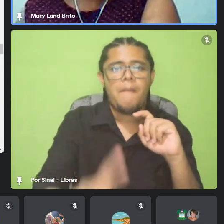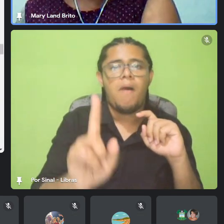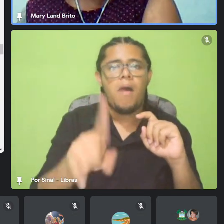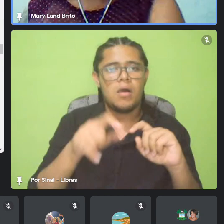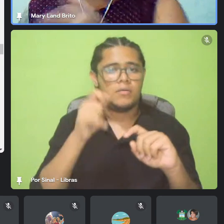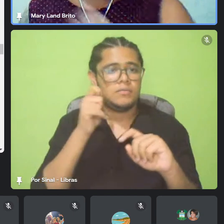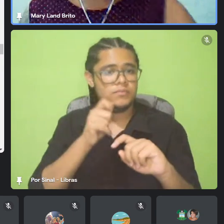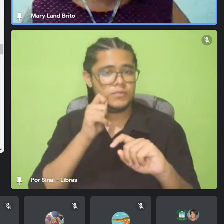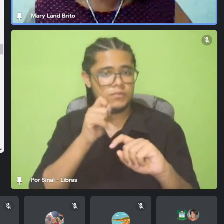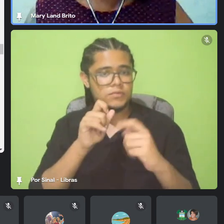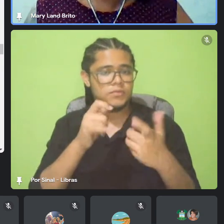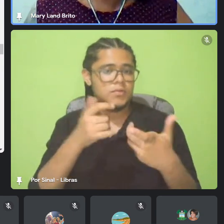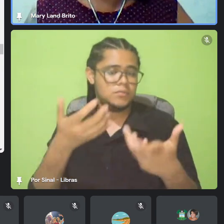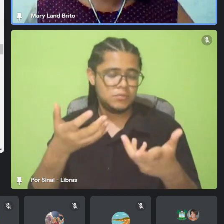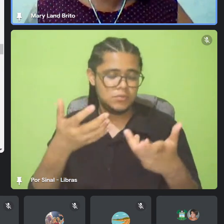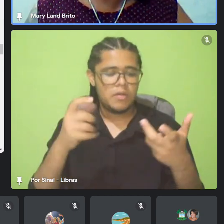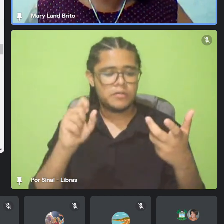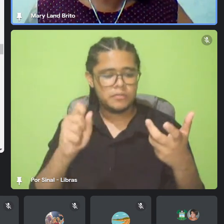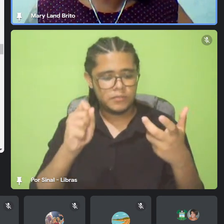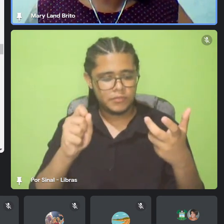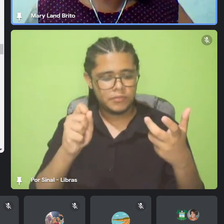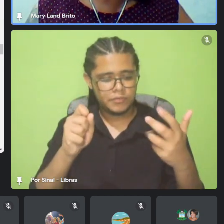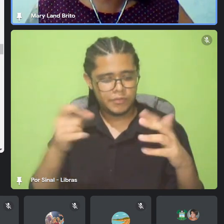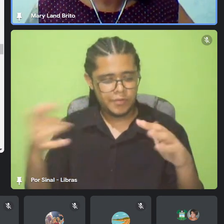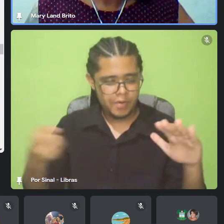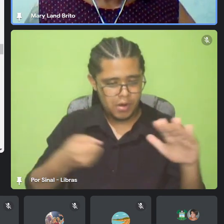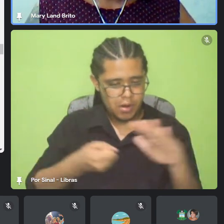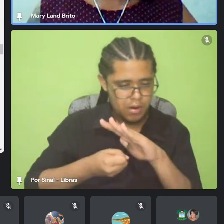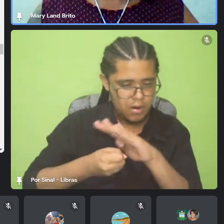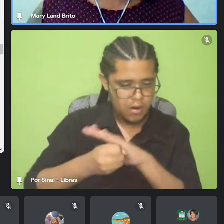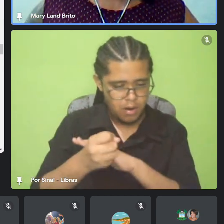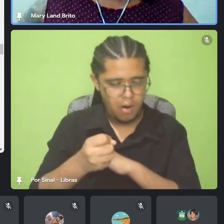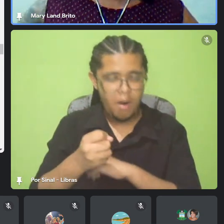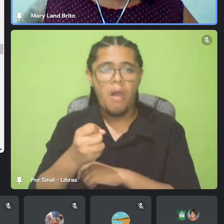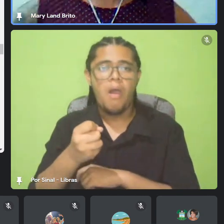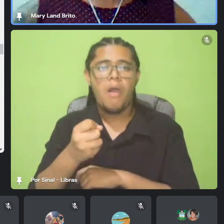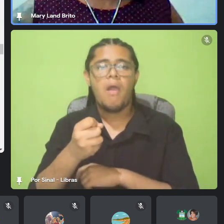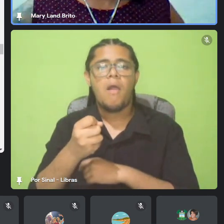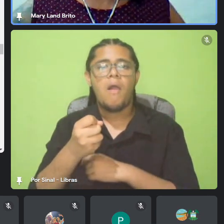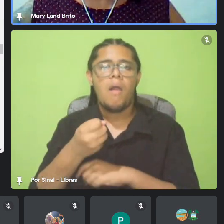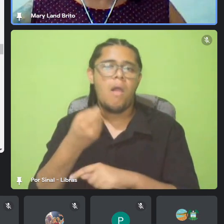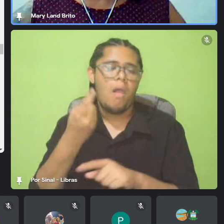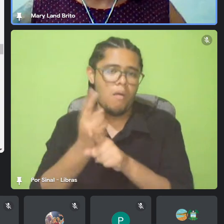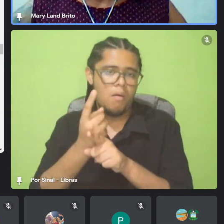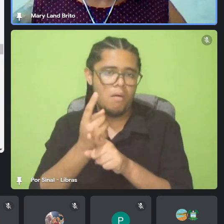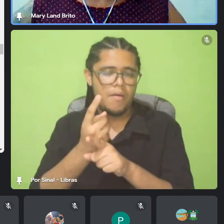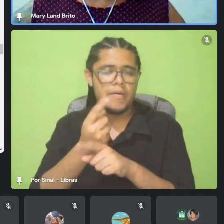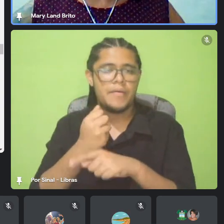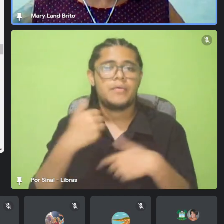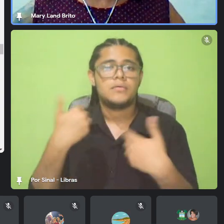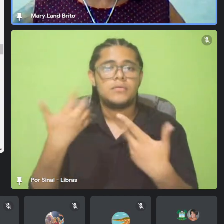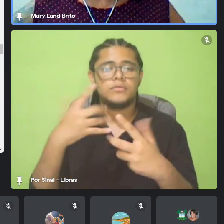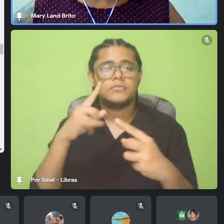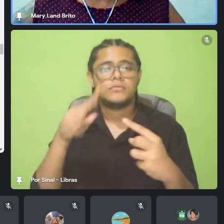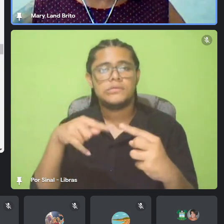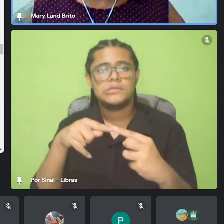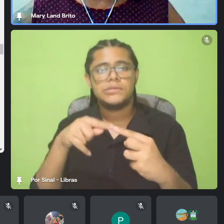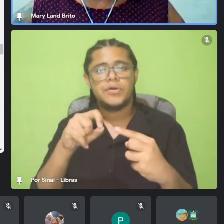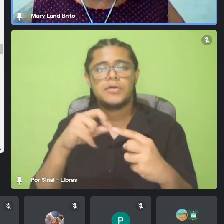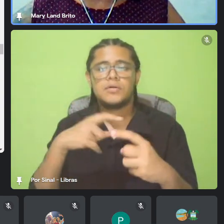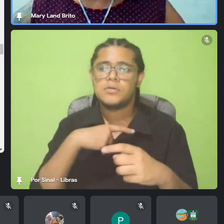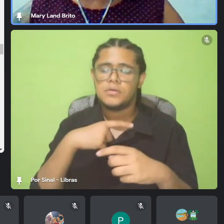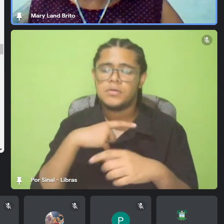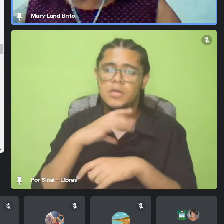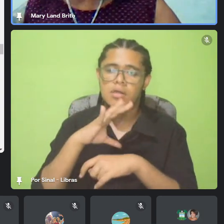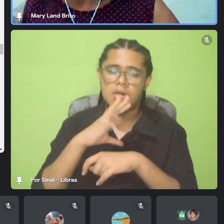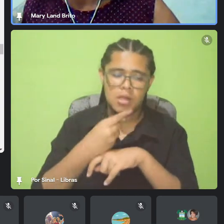outra pessoa que você pode trazer para o teu encontro, certo? Nessa, a intenção é que a gente tenha alguns eventos, algumas ações que